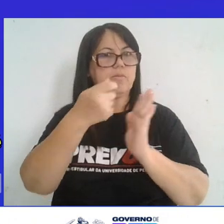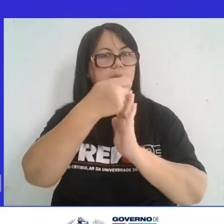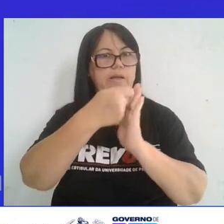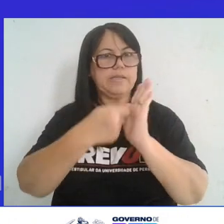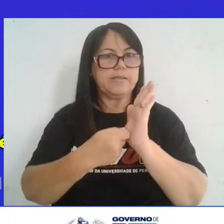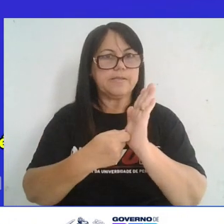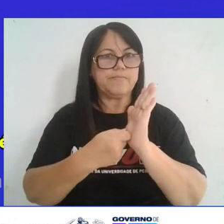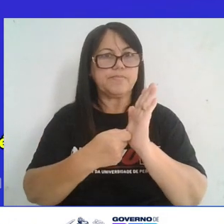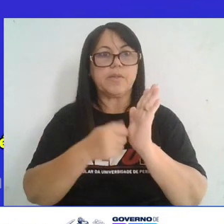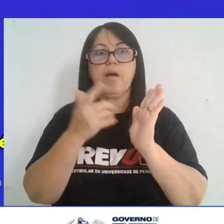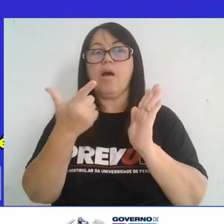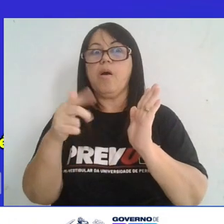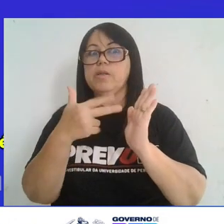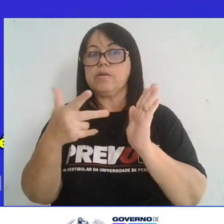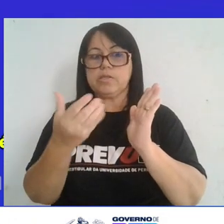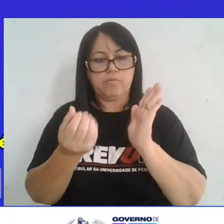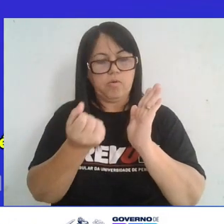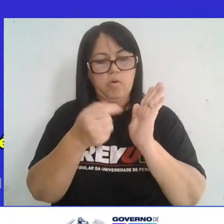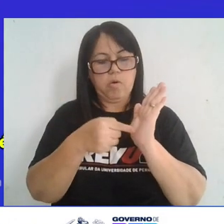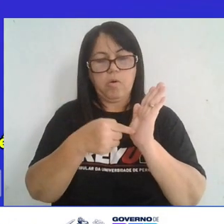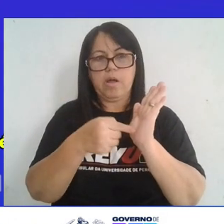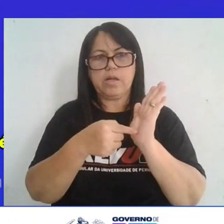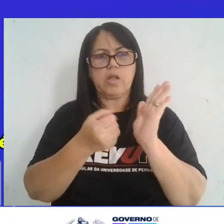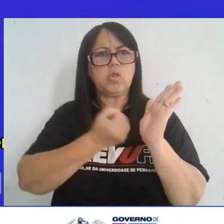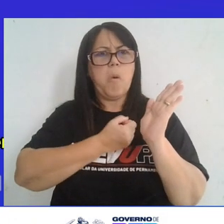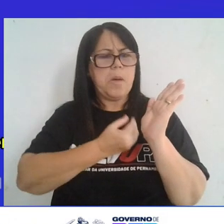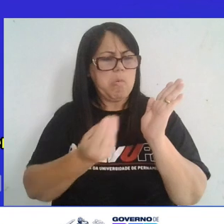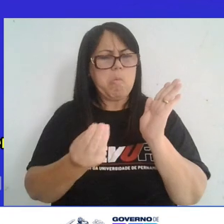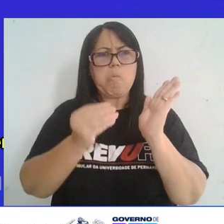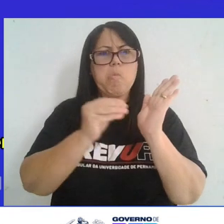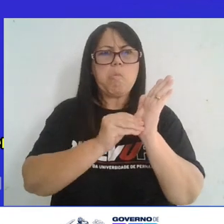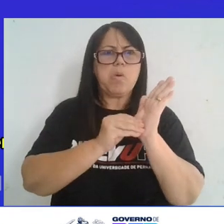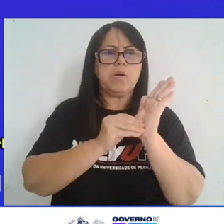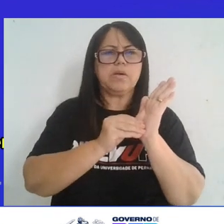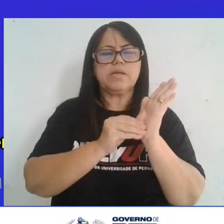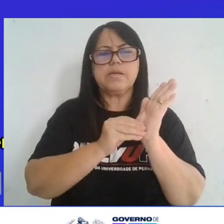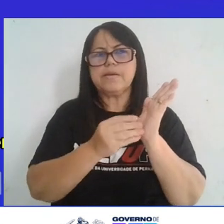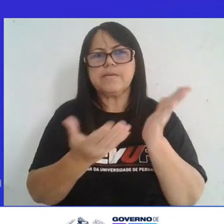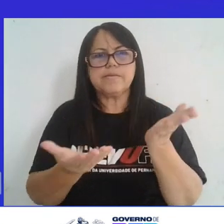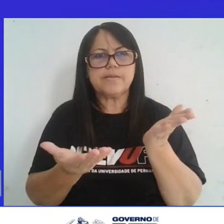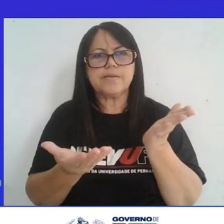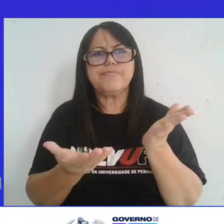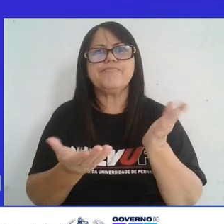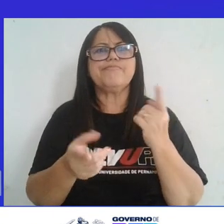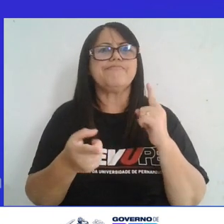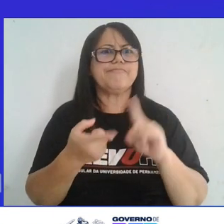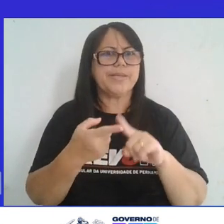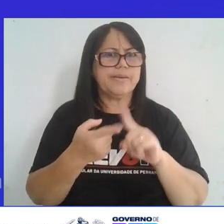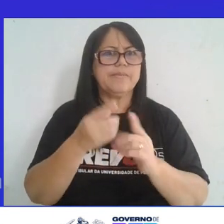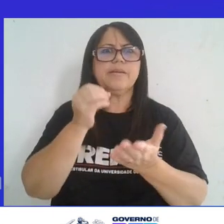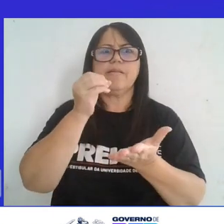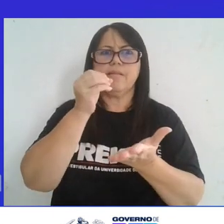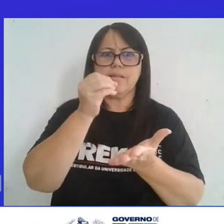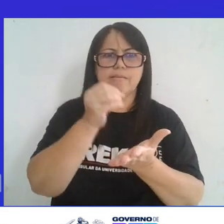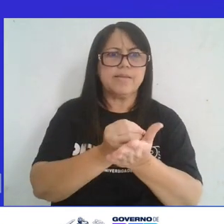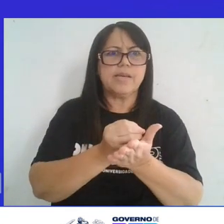né? Números fora do contexto da temática também, né? Se você coloca números que não esteja dentro do tema, também leva a nota zero,